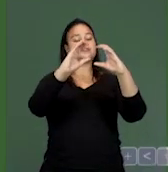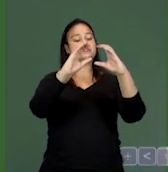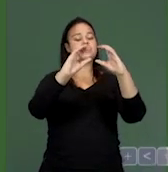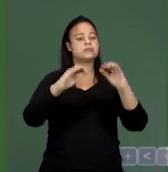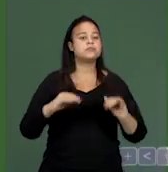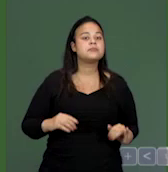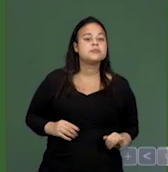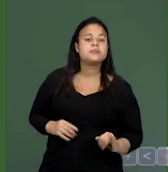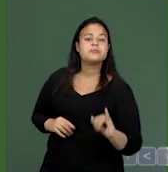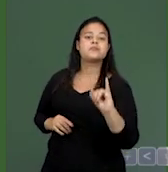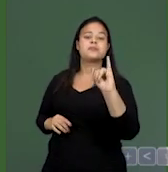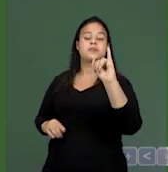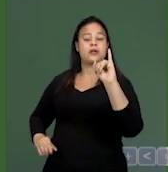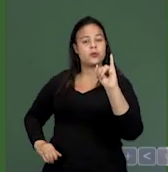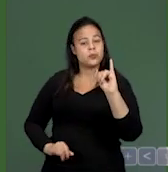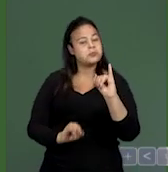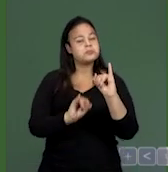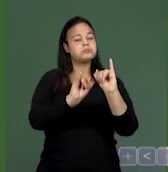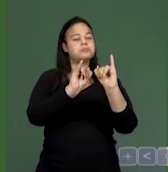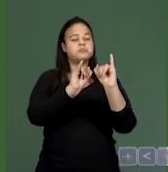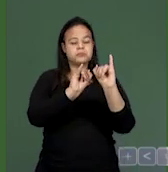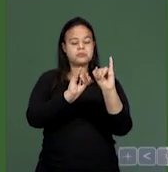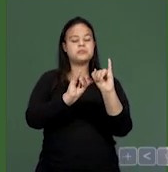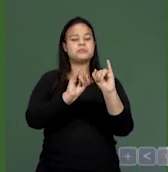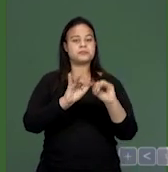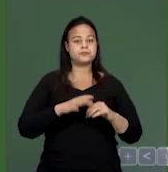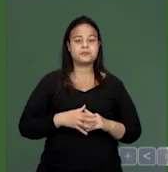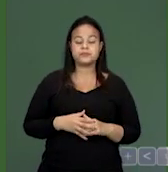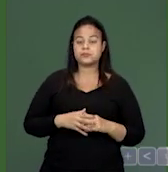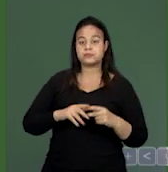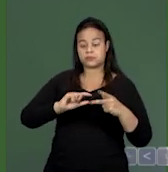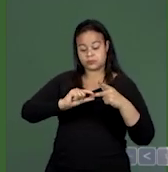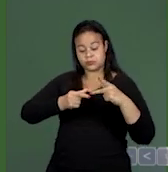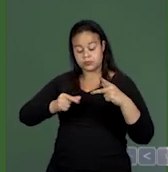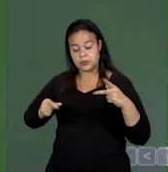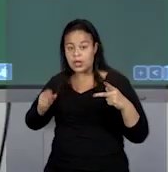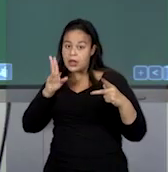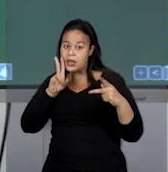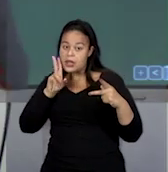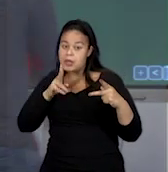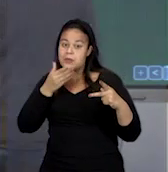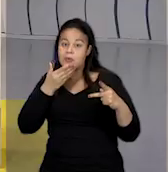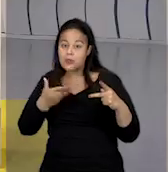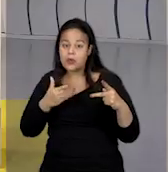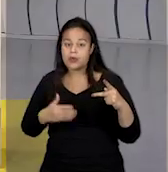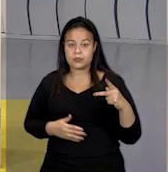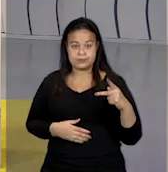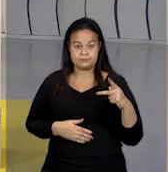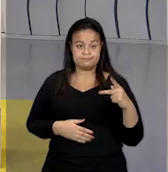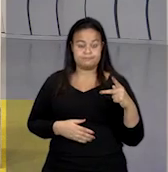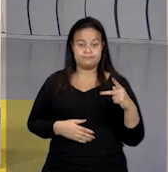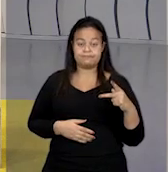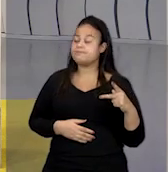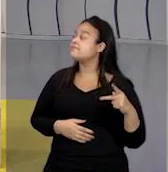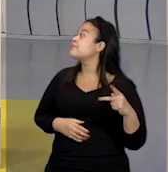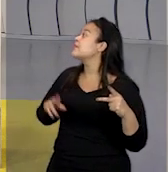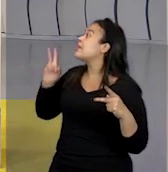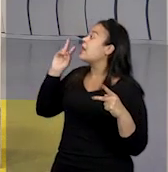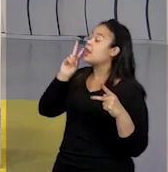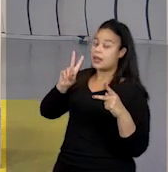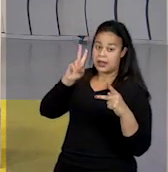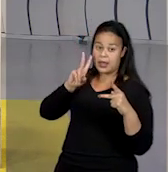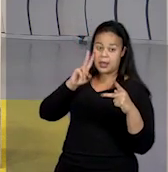Izão, Izinho. Esse gene, lembra que o gene, vou até passar para cá, lembra que o